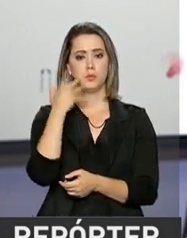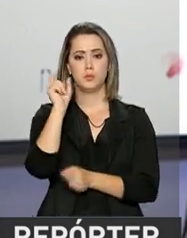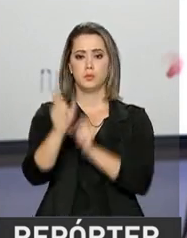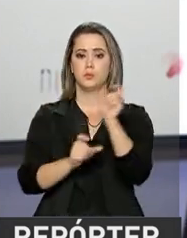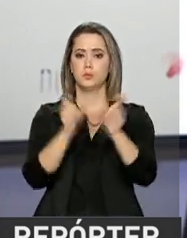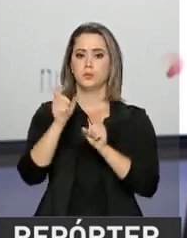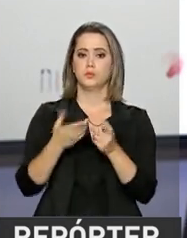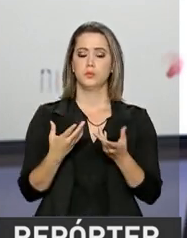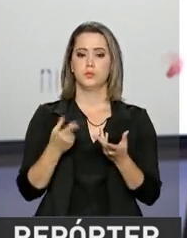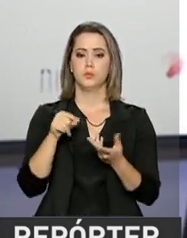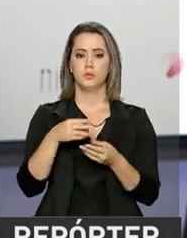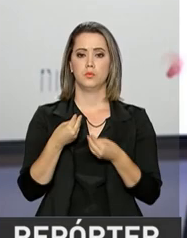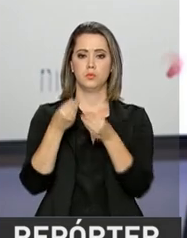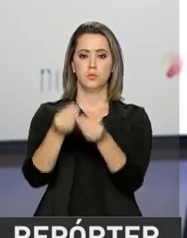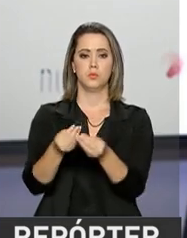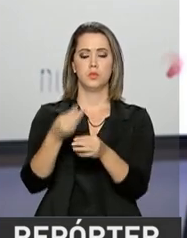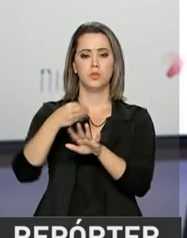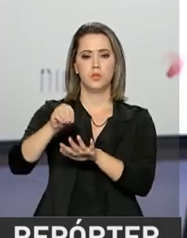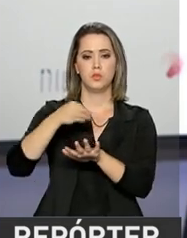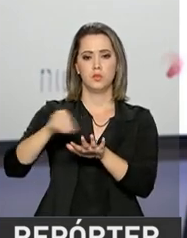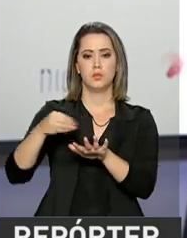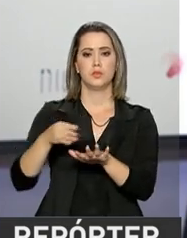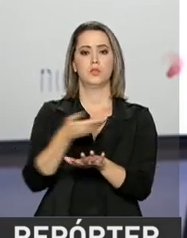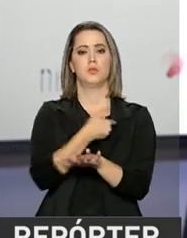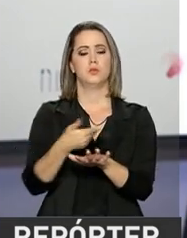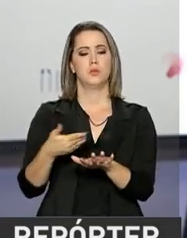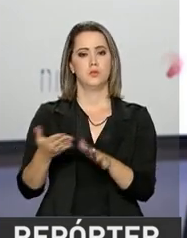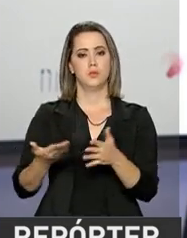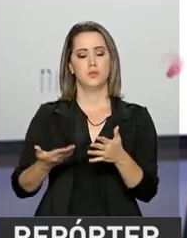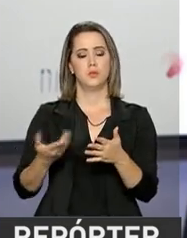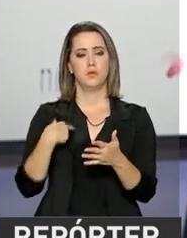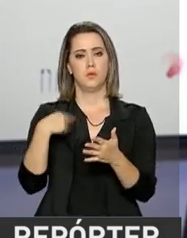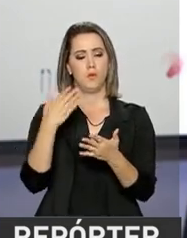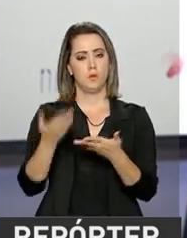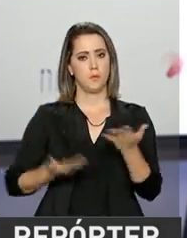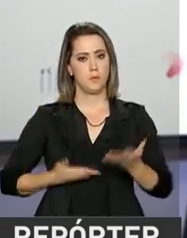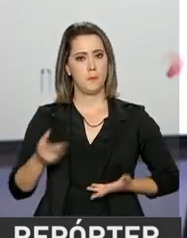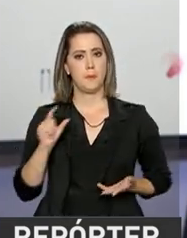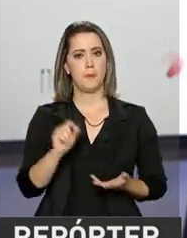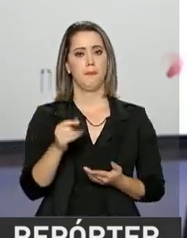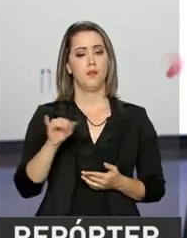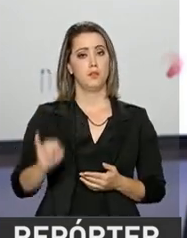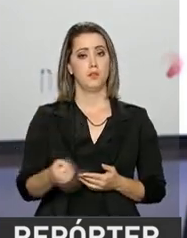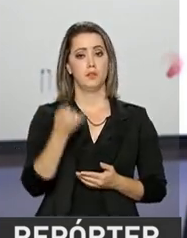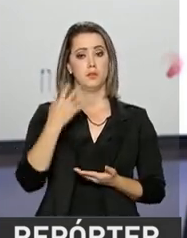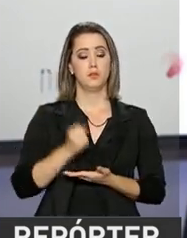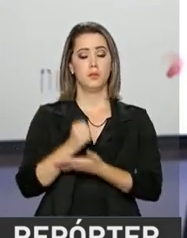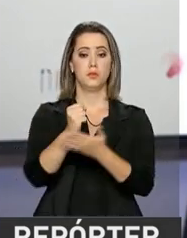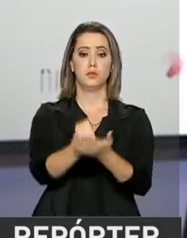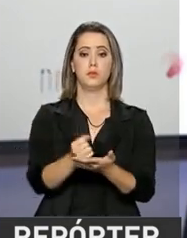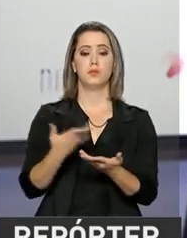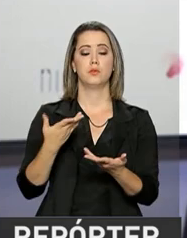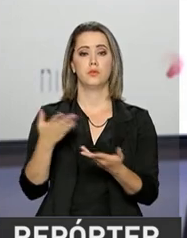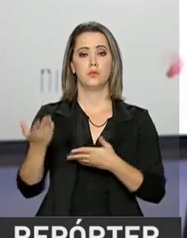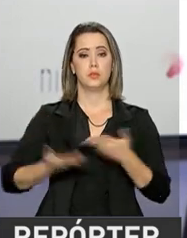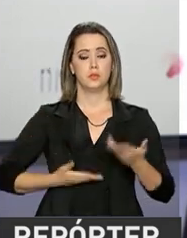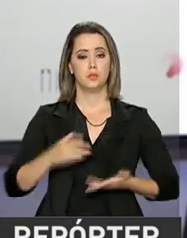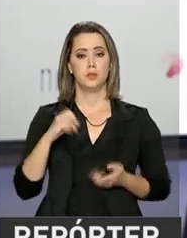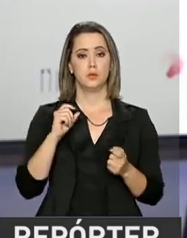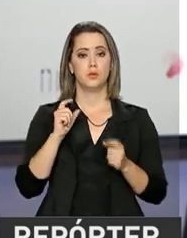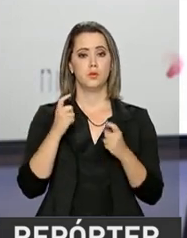eles dar informação do serviço do seu lugar na fila das oportunidades da disposição de